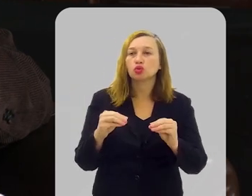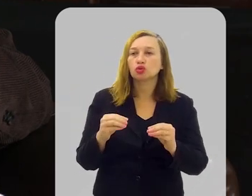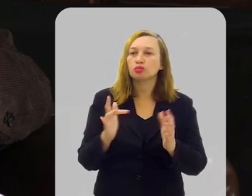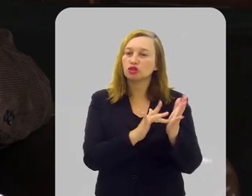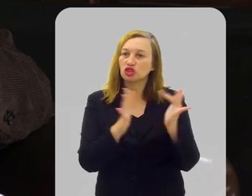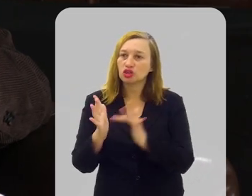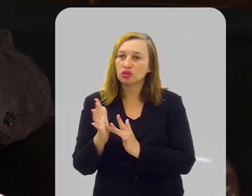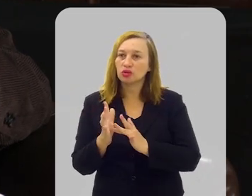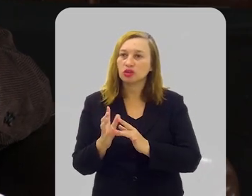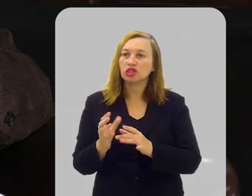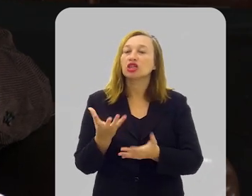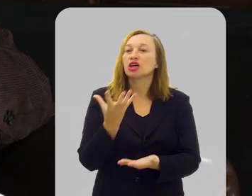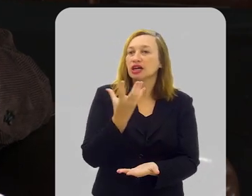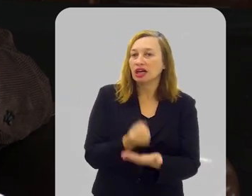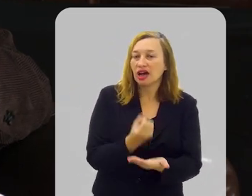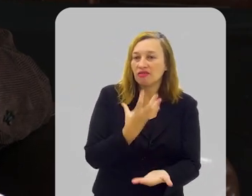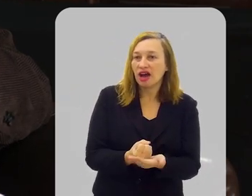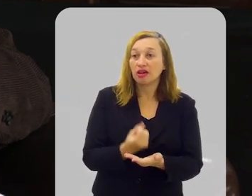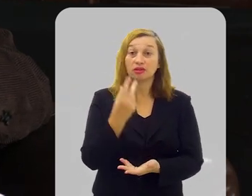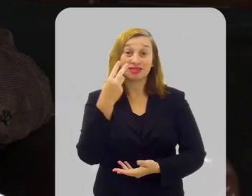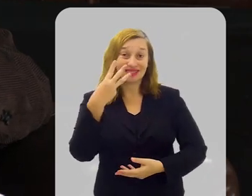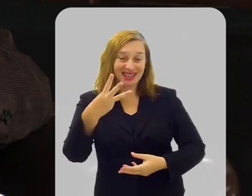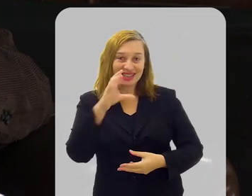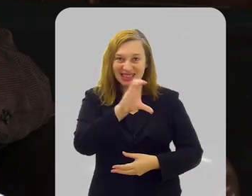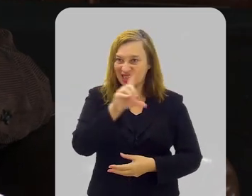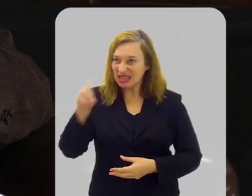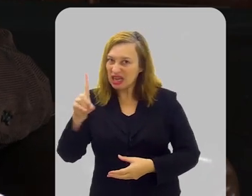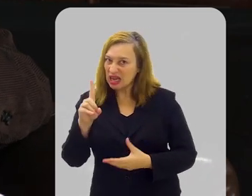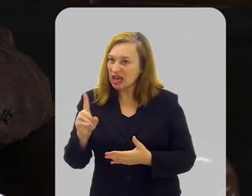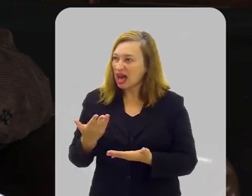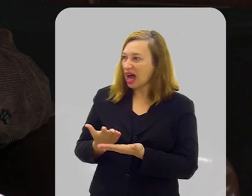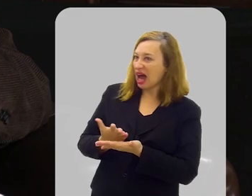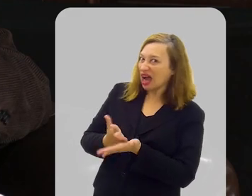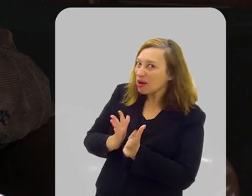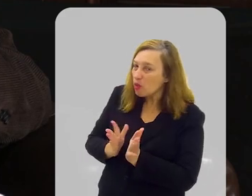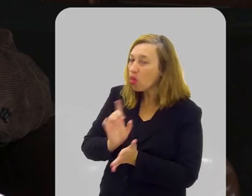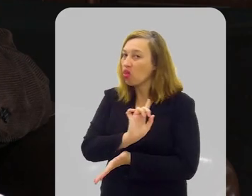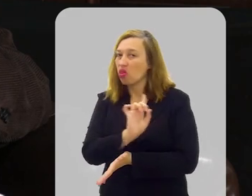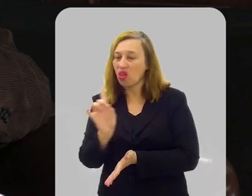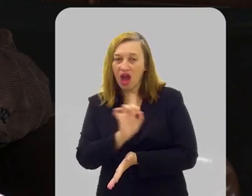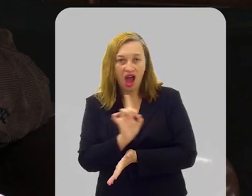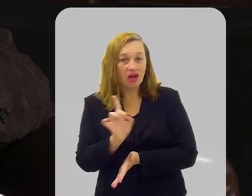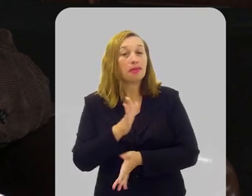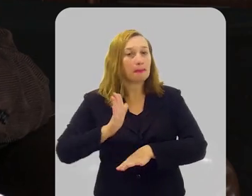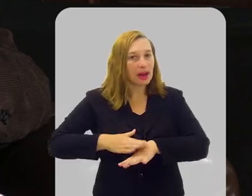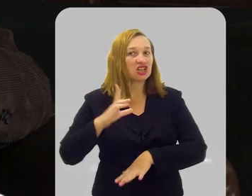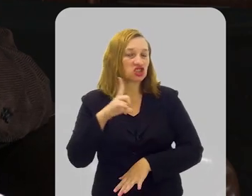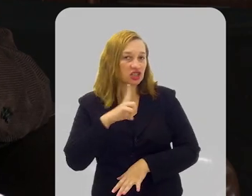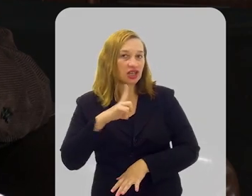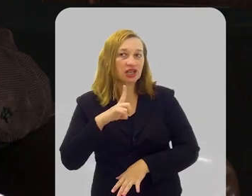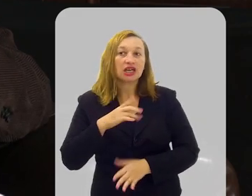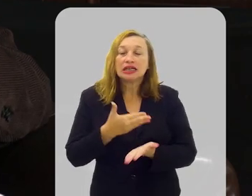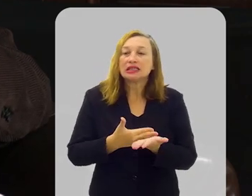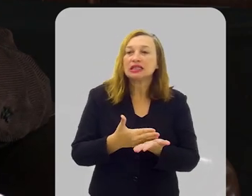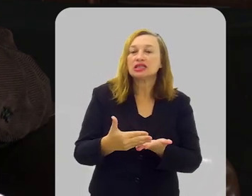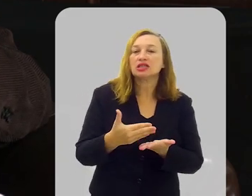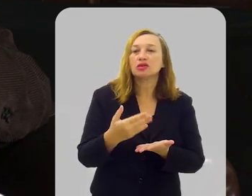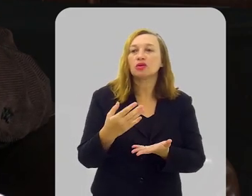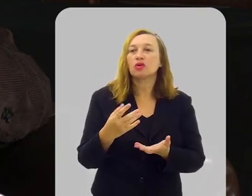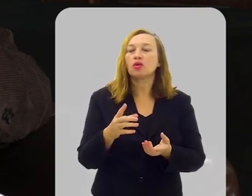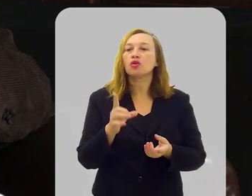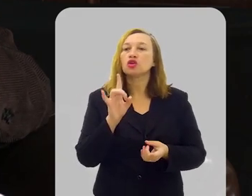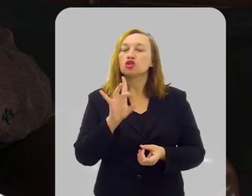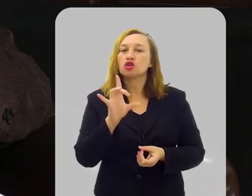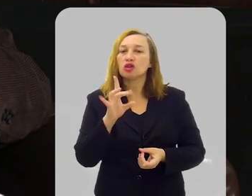e gravaram 3 CDs. Tu acha que acabou? Vou mandar mais para você para tu ficar com água na boca. Iniciou sua carreira